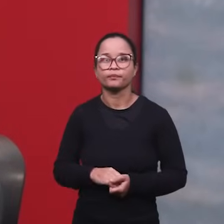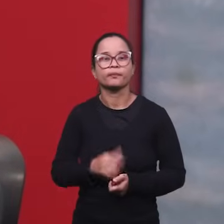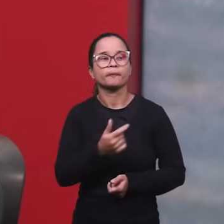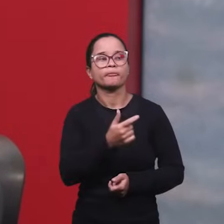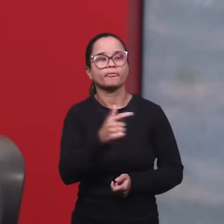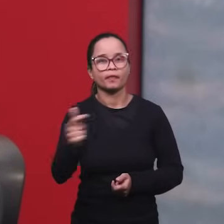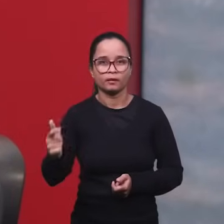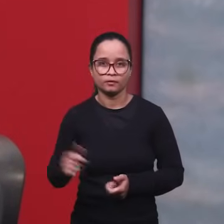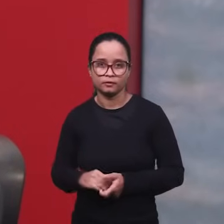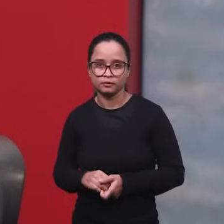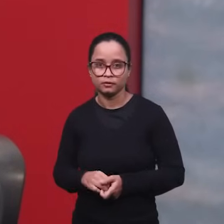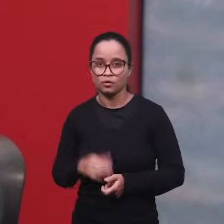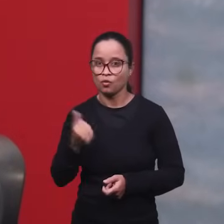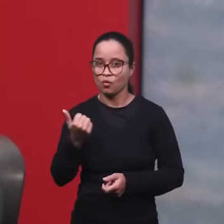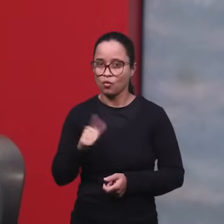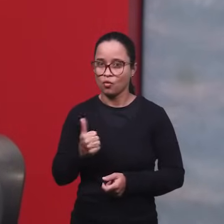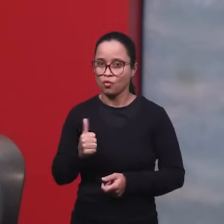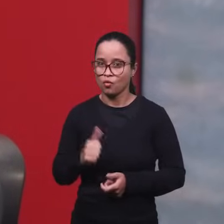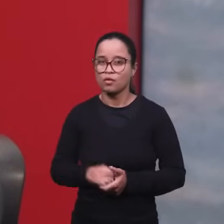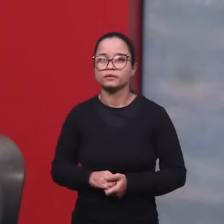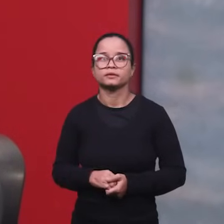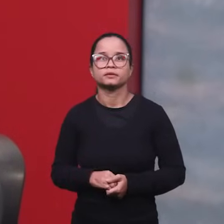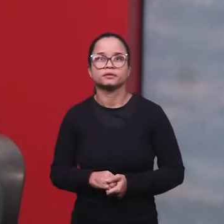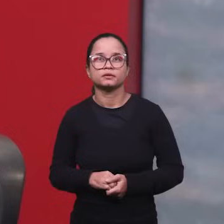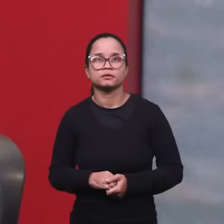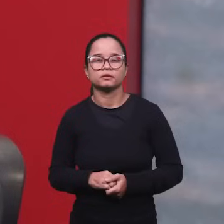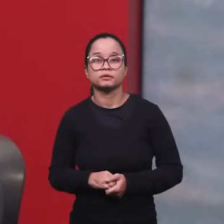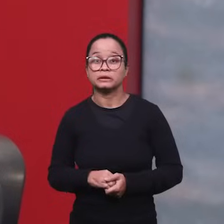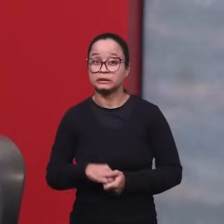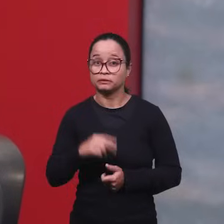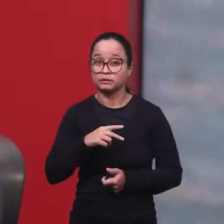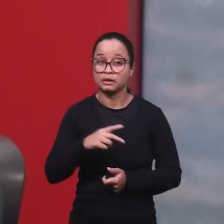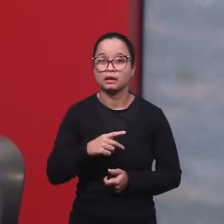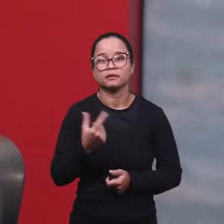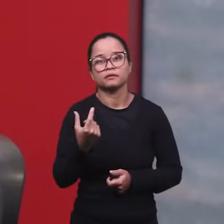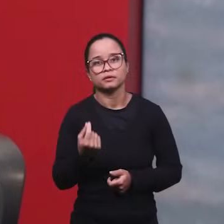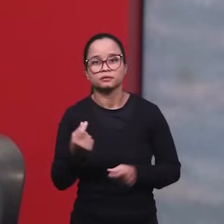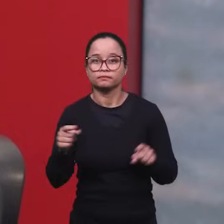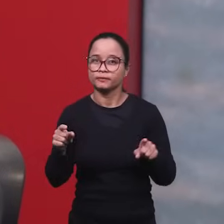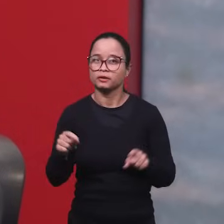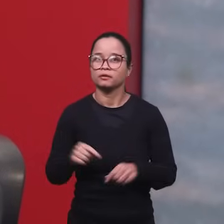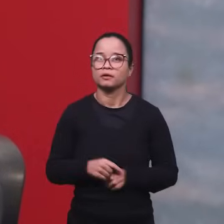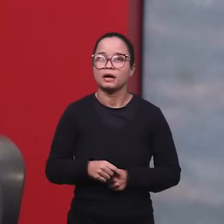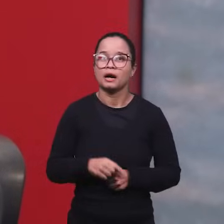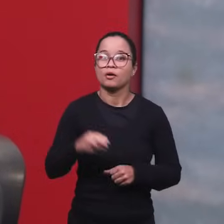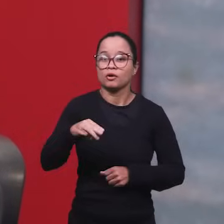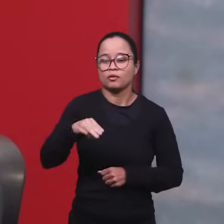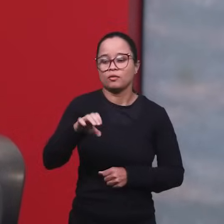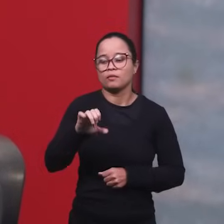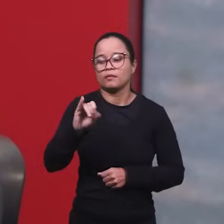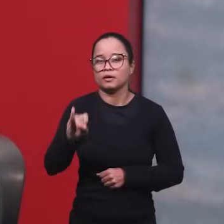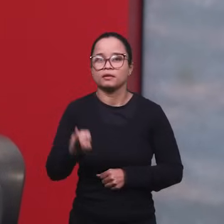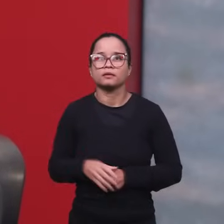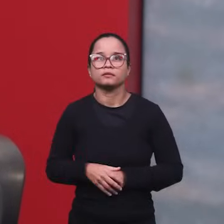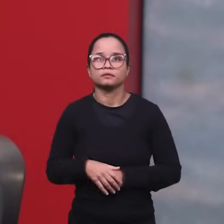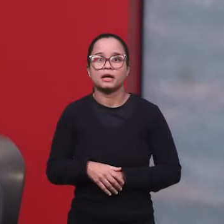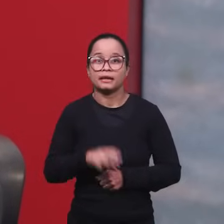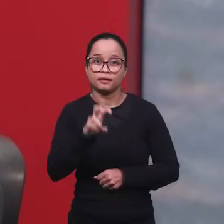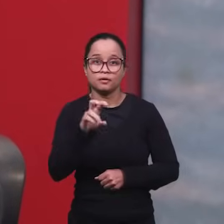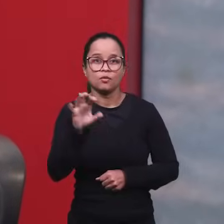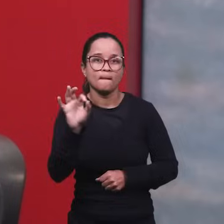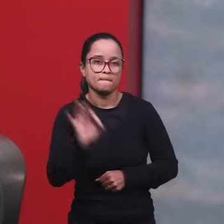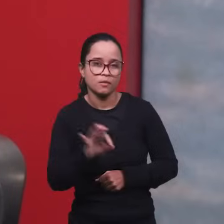para os outros, são 11%, né, para o individual, e 20% para o facultativo também. O MEI é mais reduzido,